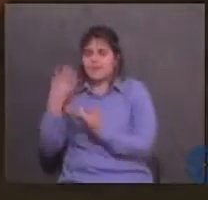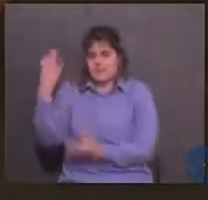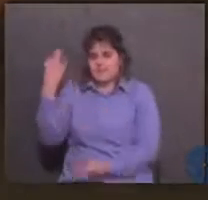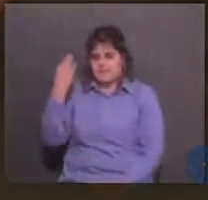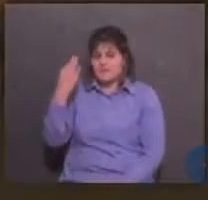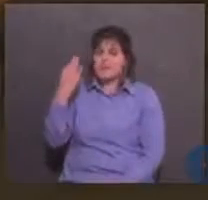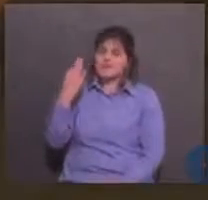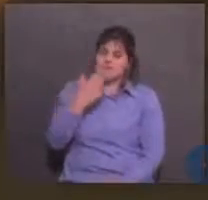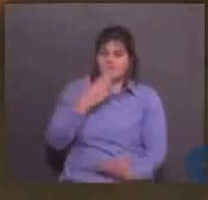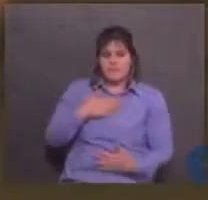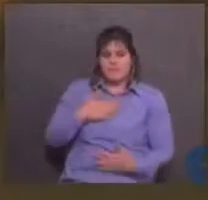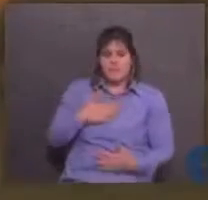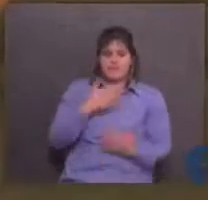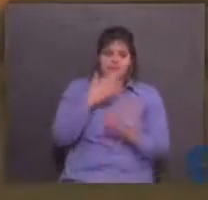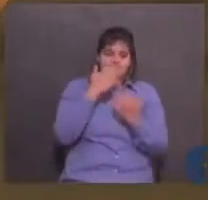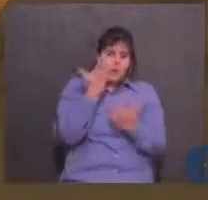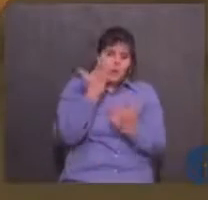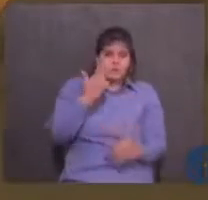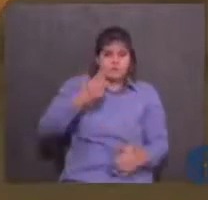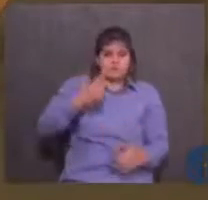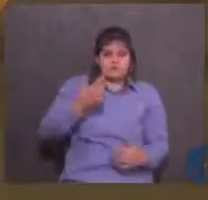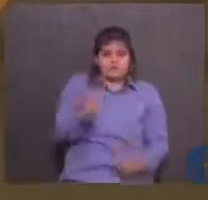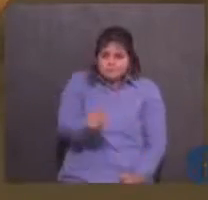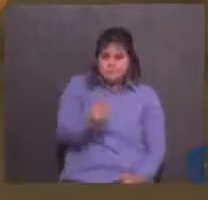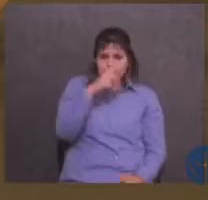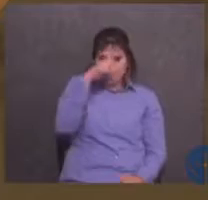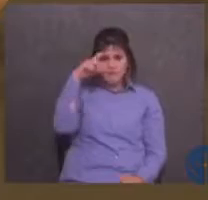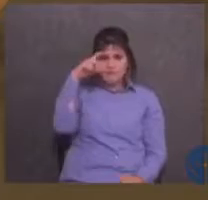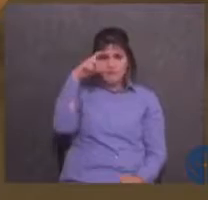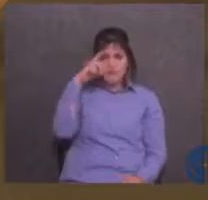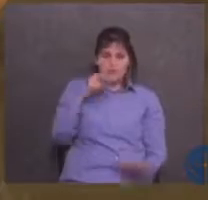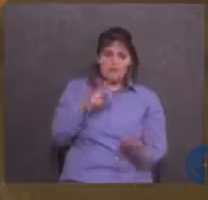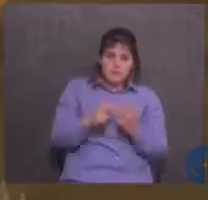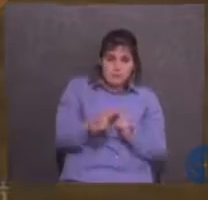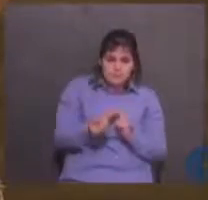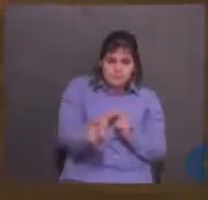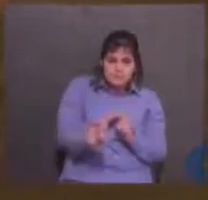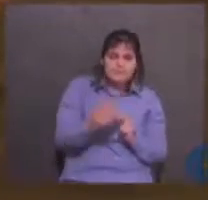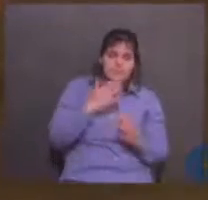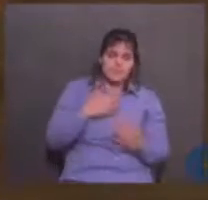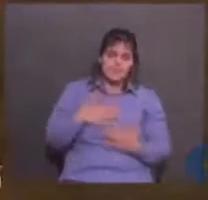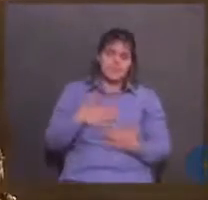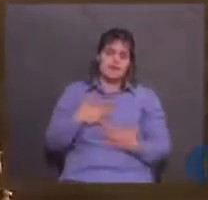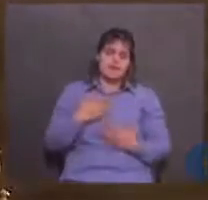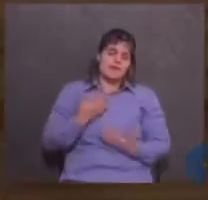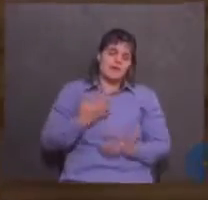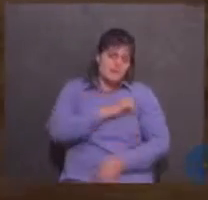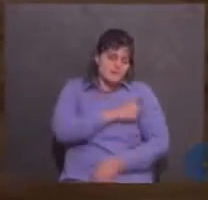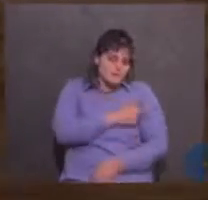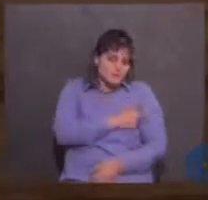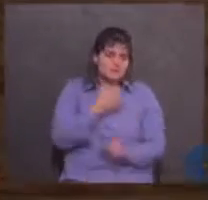anima-nos no meio das nossas dificuldades, dá-nos força nas nossas provações.